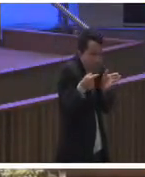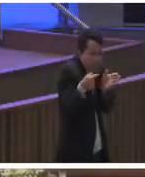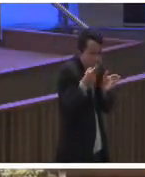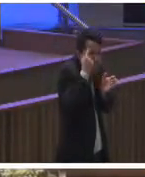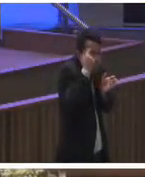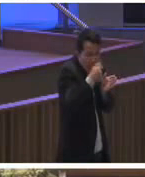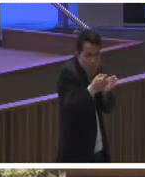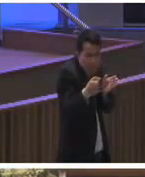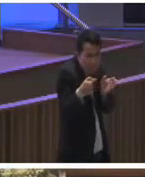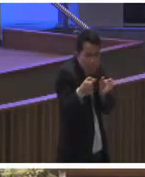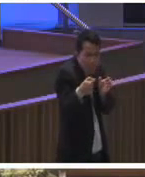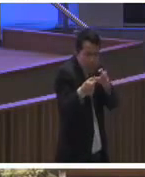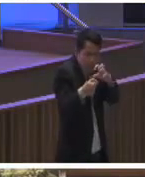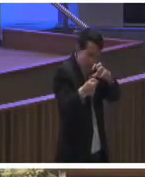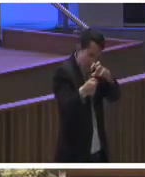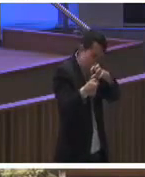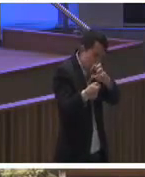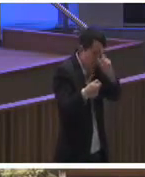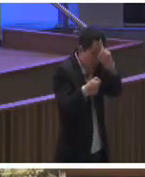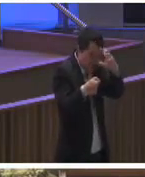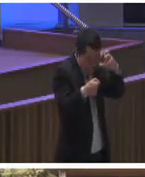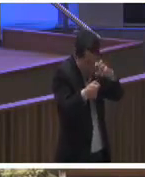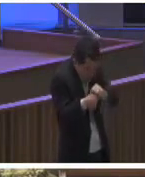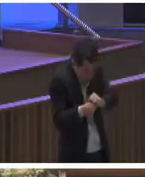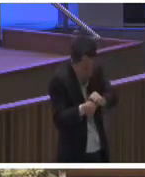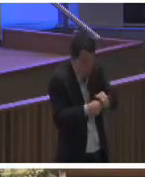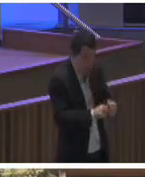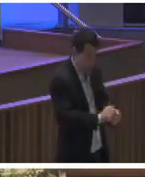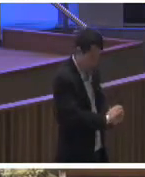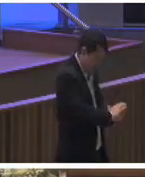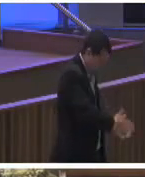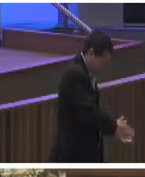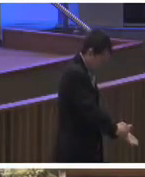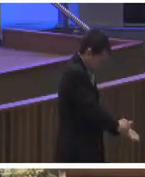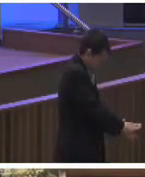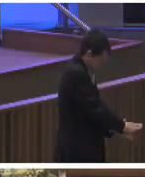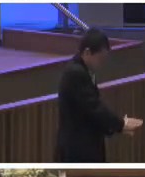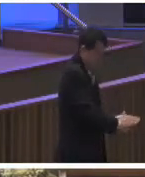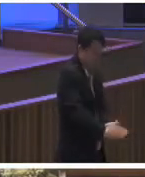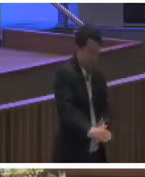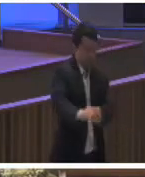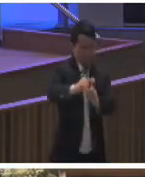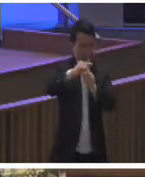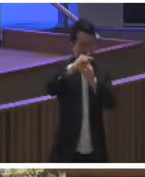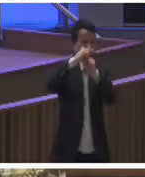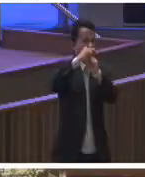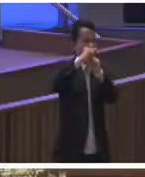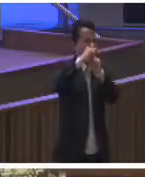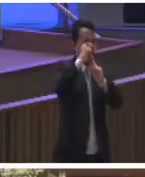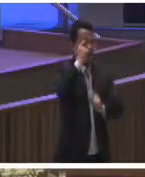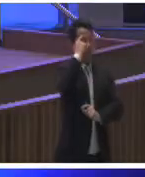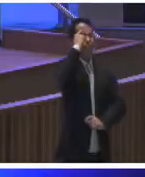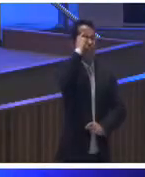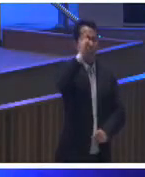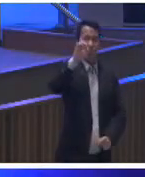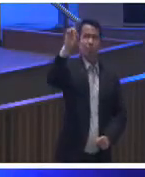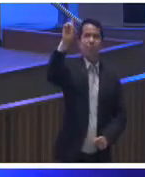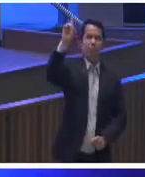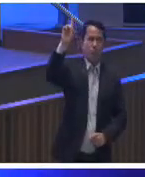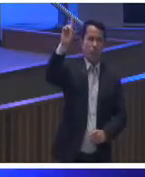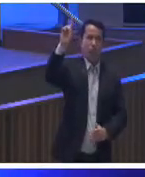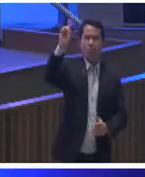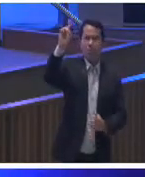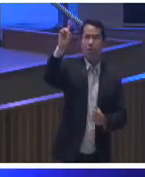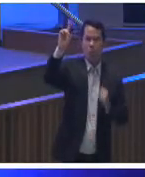faz isso? Usando essas armas espirituais. A solução para casa, para a família, para o trabalho, para a